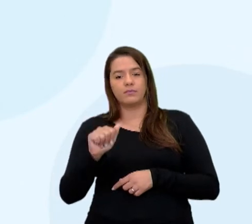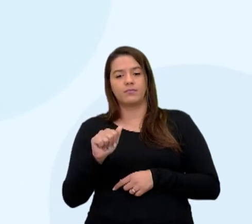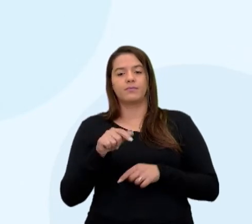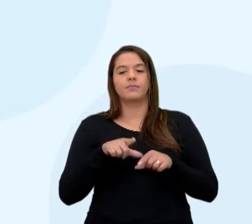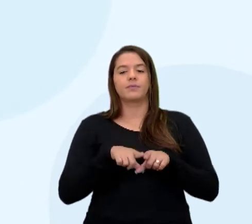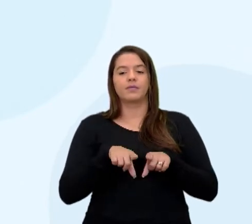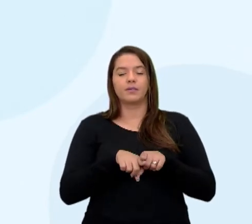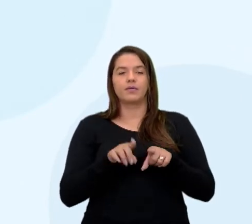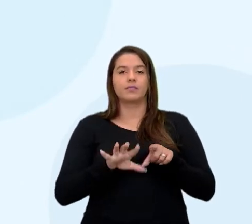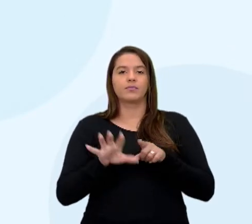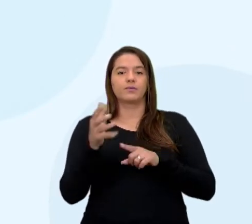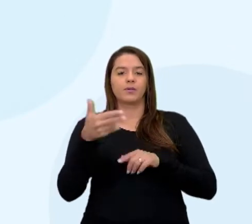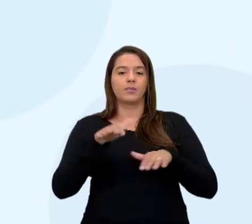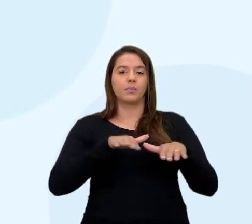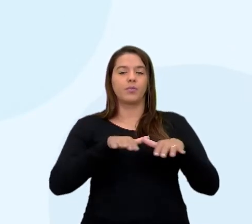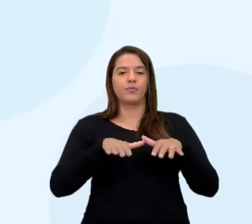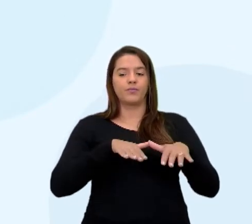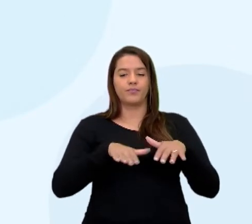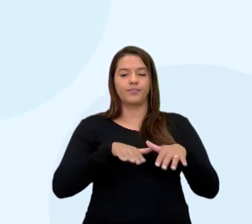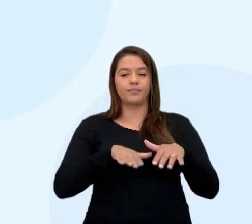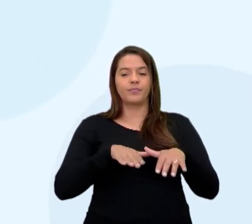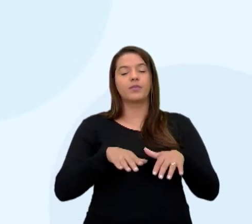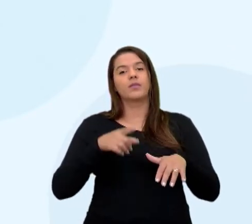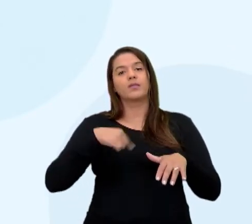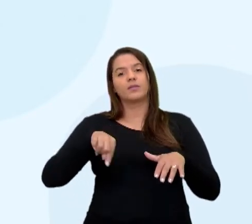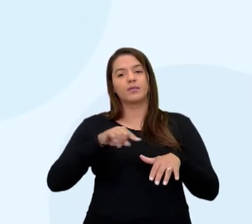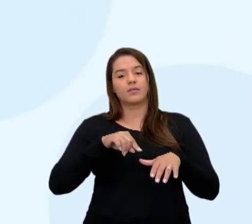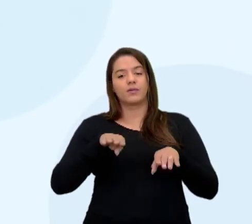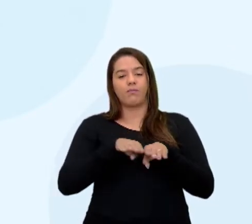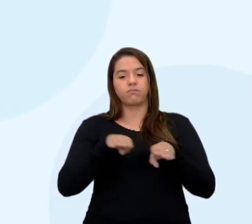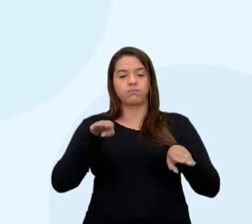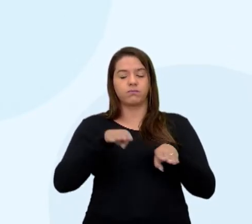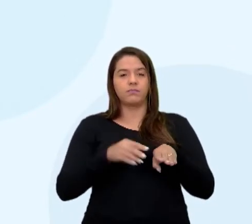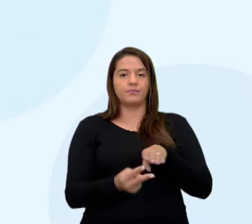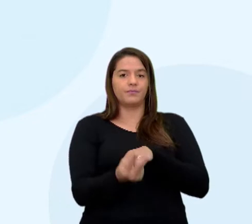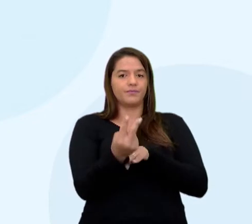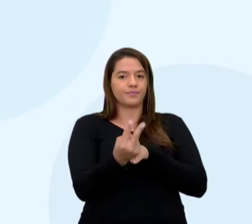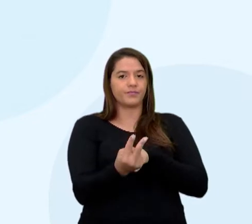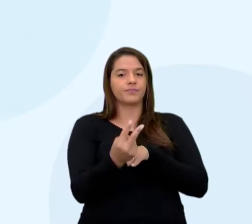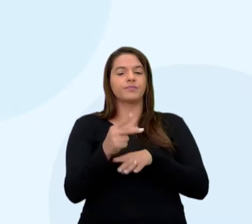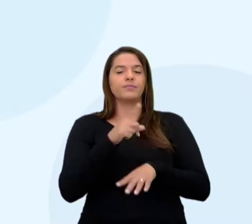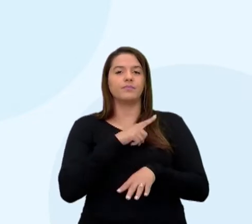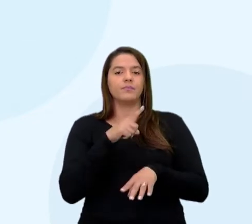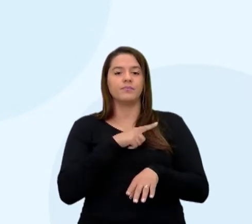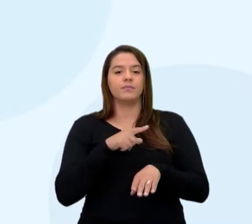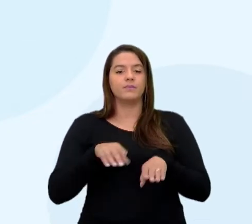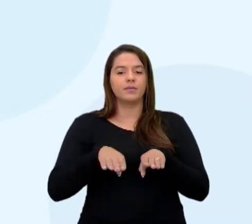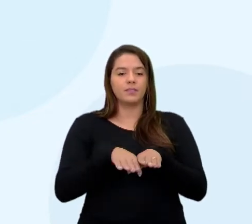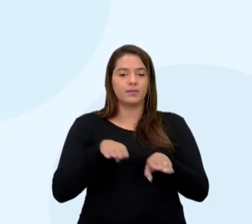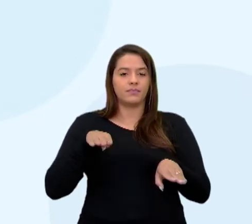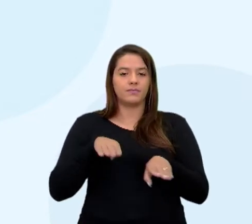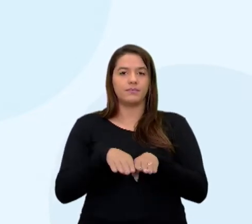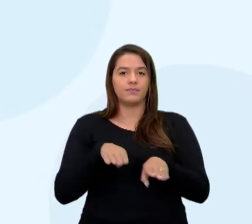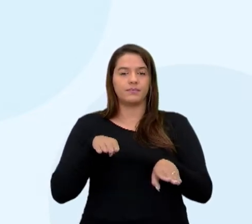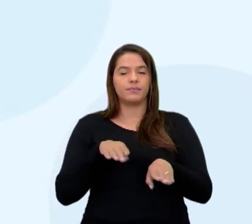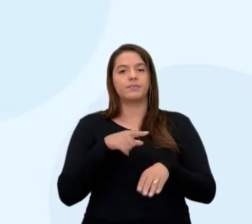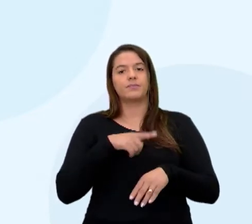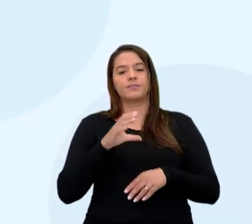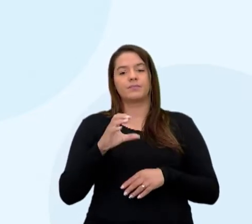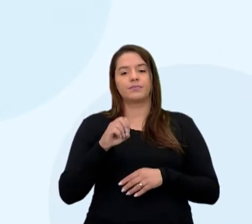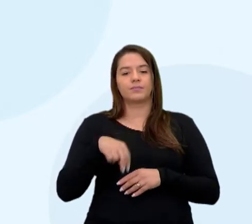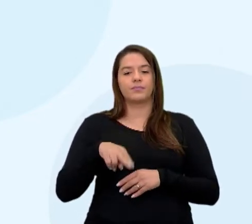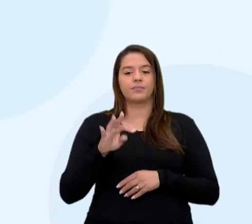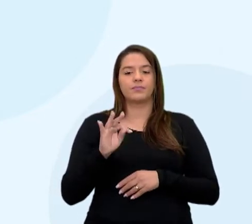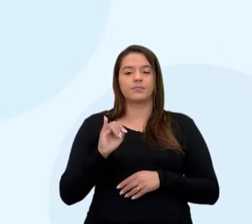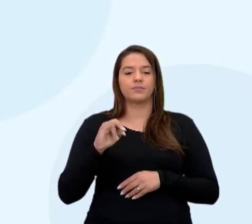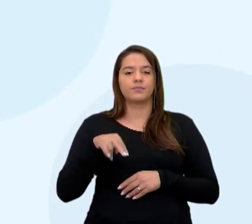aí dessas placas aí também no processo de subducção. São duas placas, né, que são consideradas placas continentais,